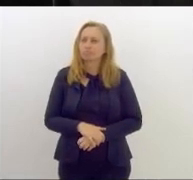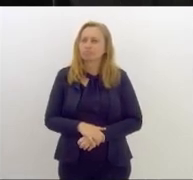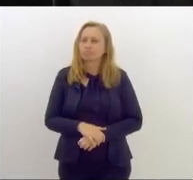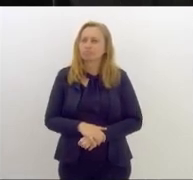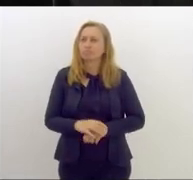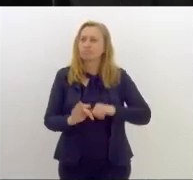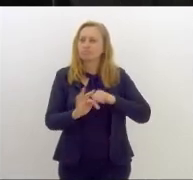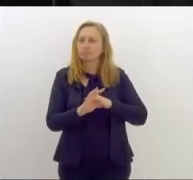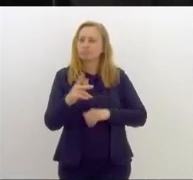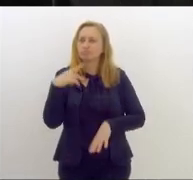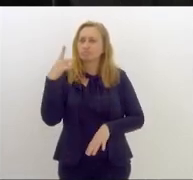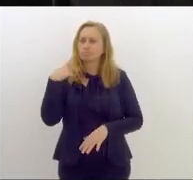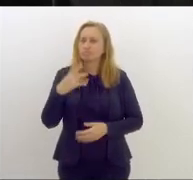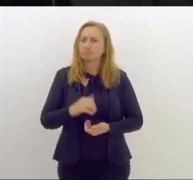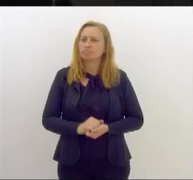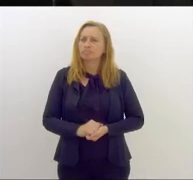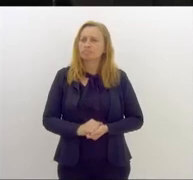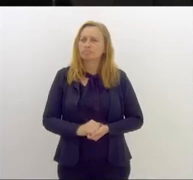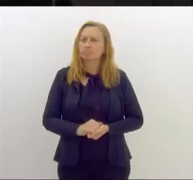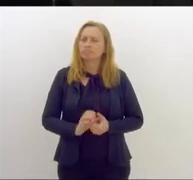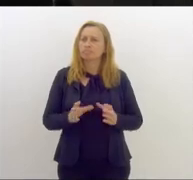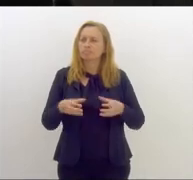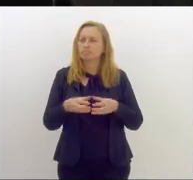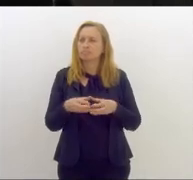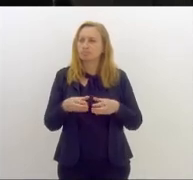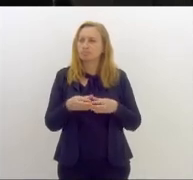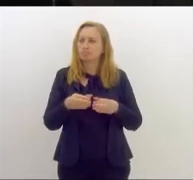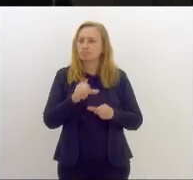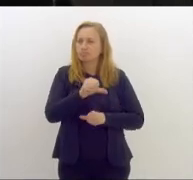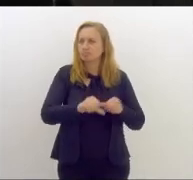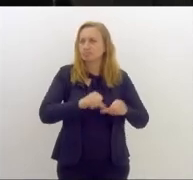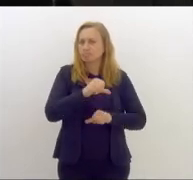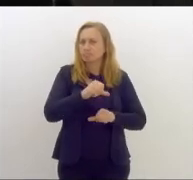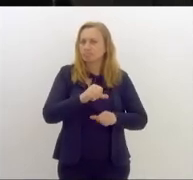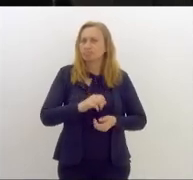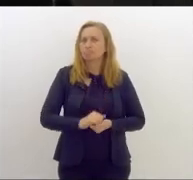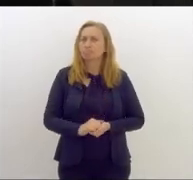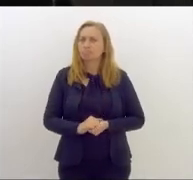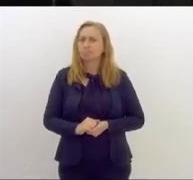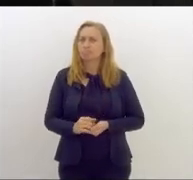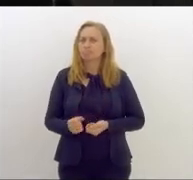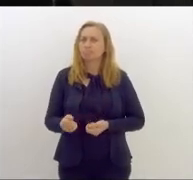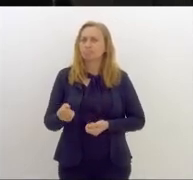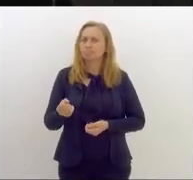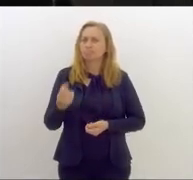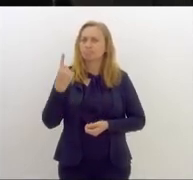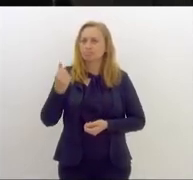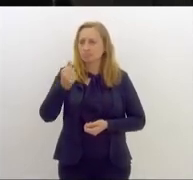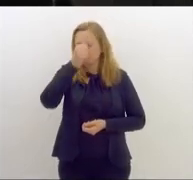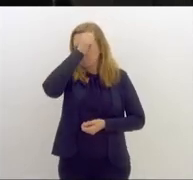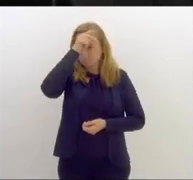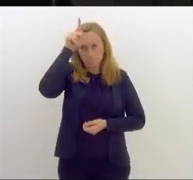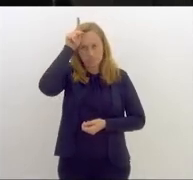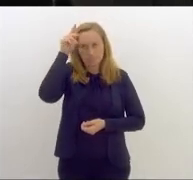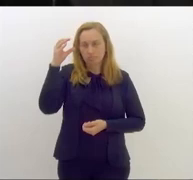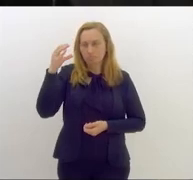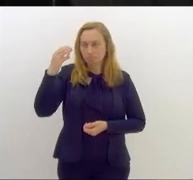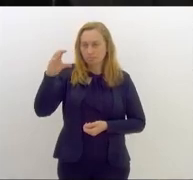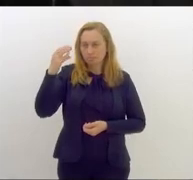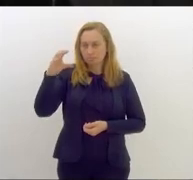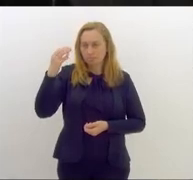técnicas politicamente no grupo de transição o ex-prefeito de Niterói